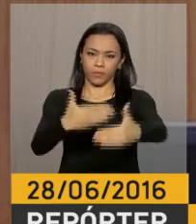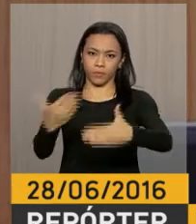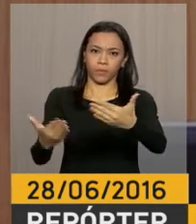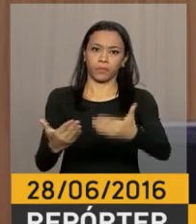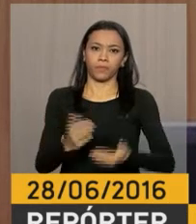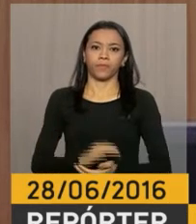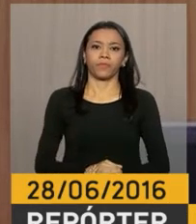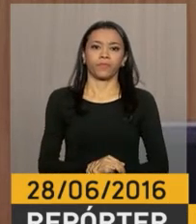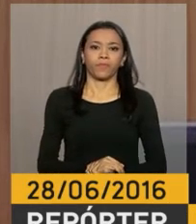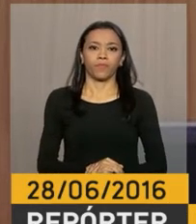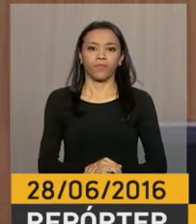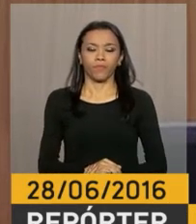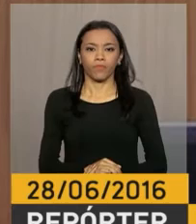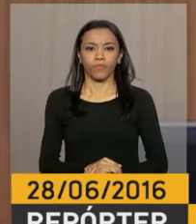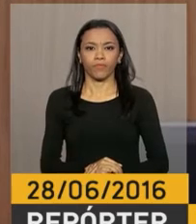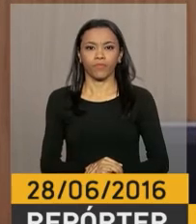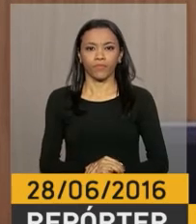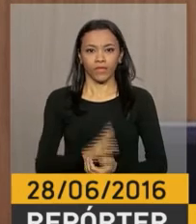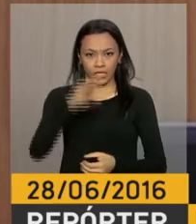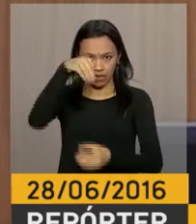ainda